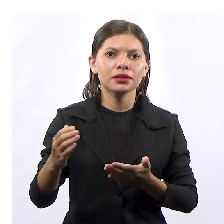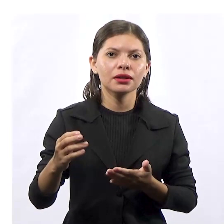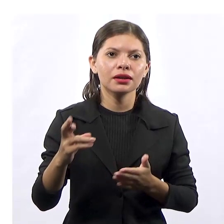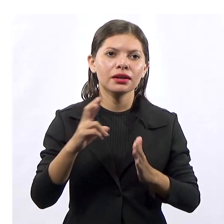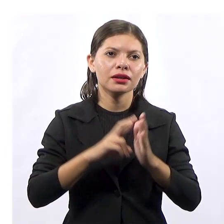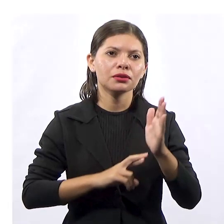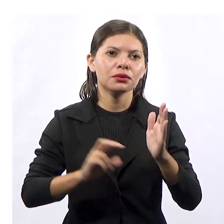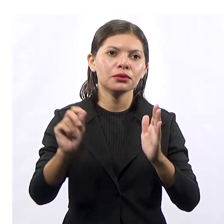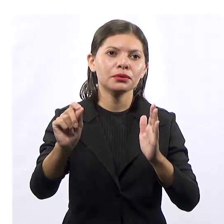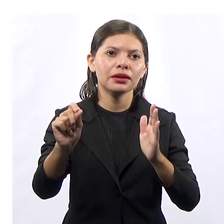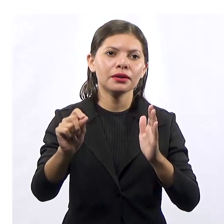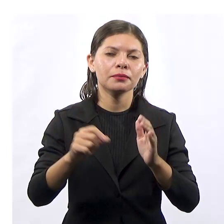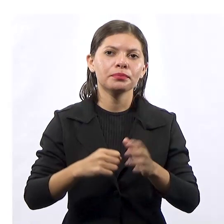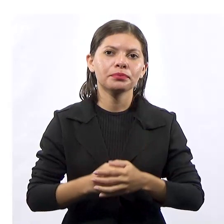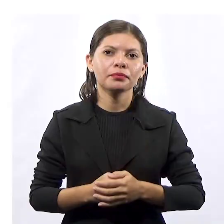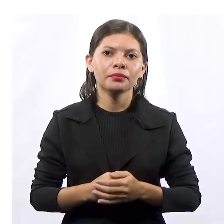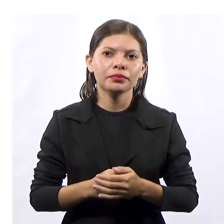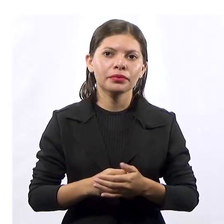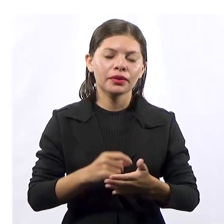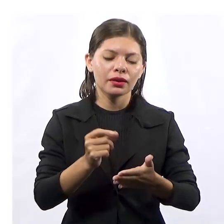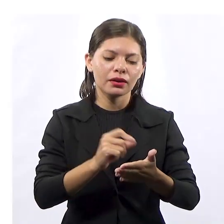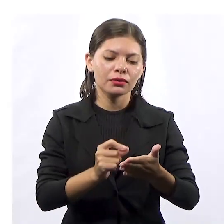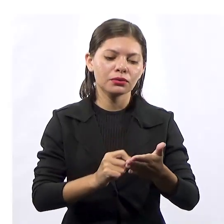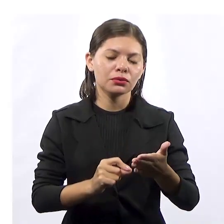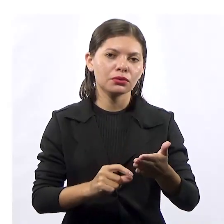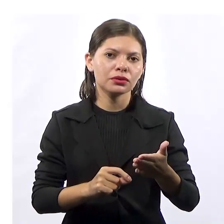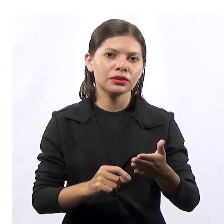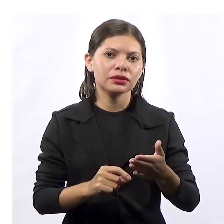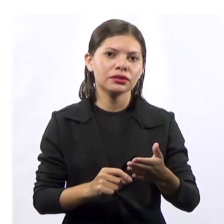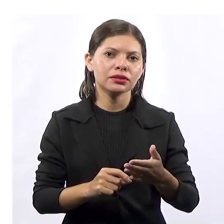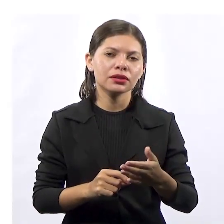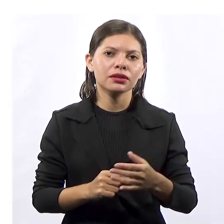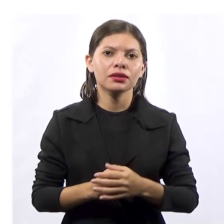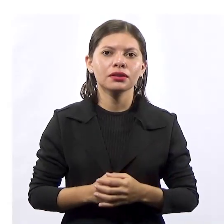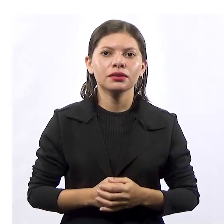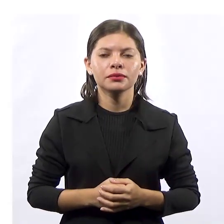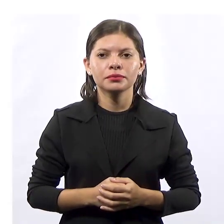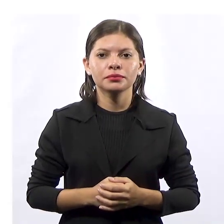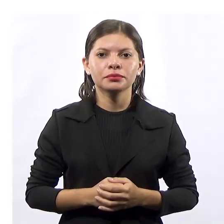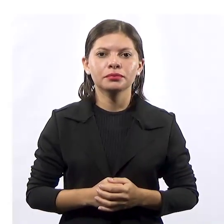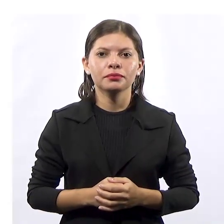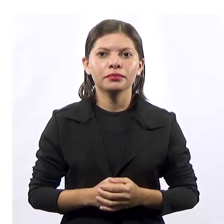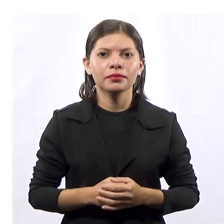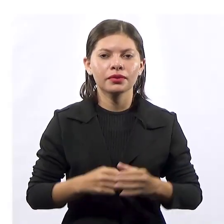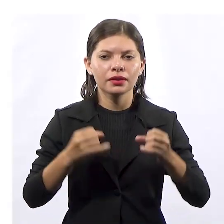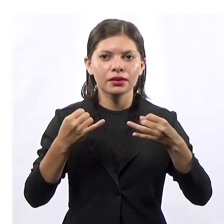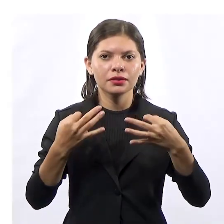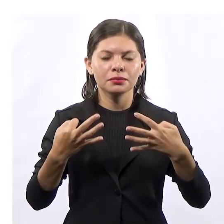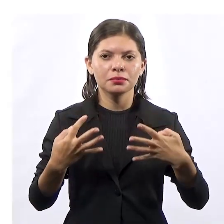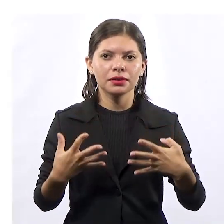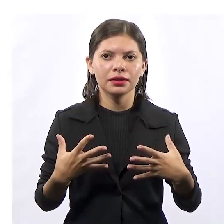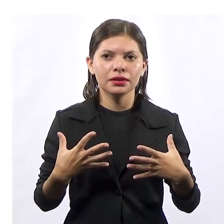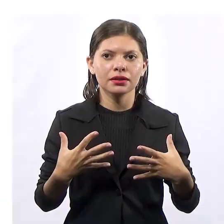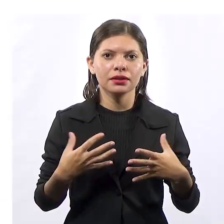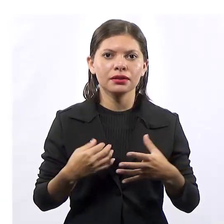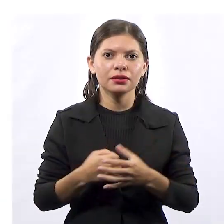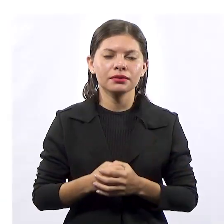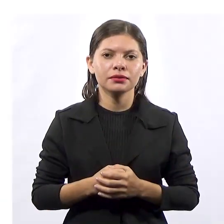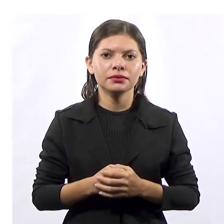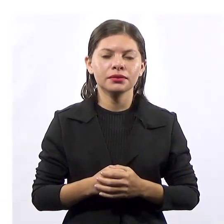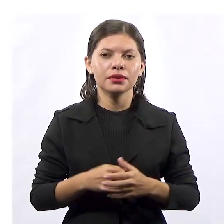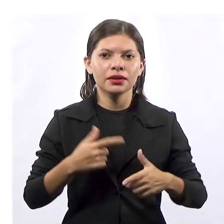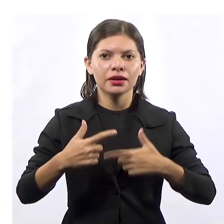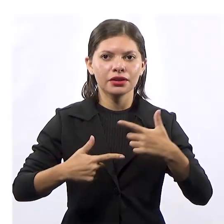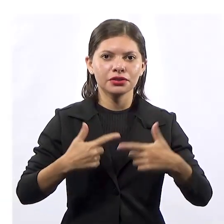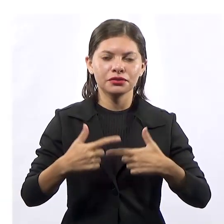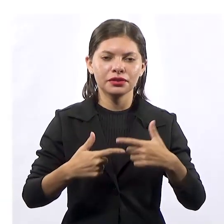que é o relatório? Os autores Andrade e Henriques, eles explicam que relatório, como o próprio nome indica, é um